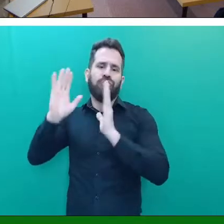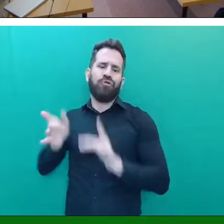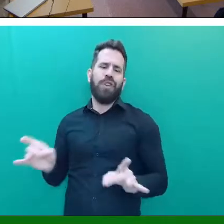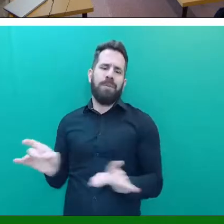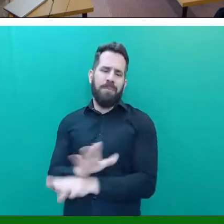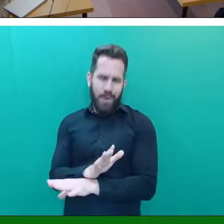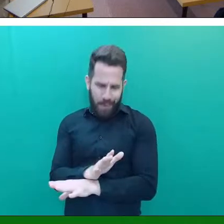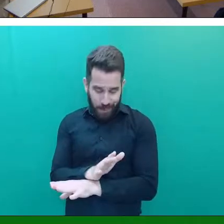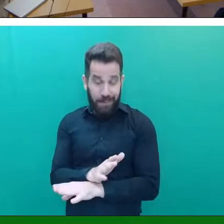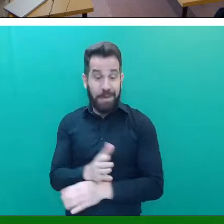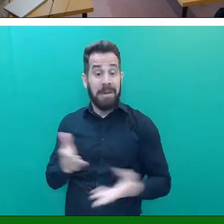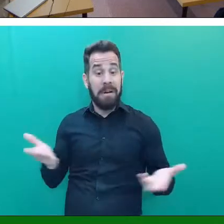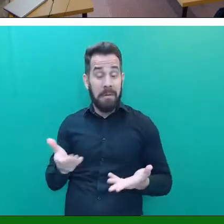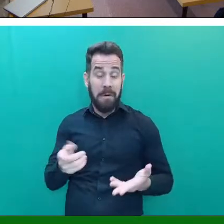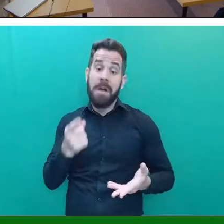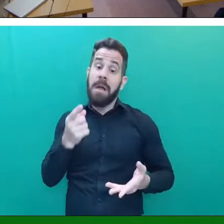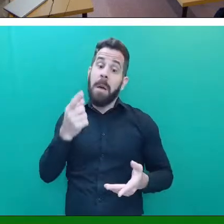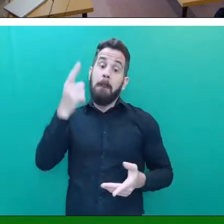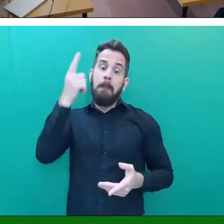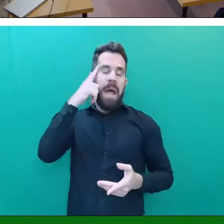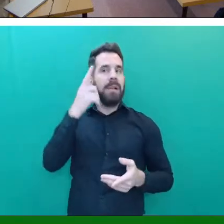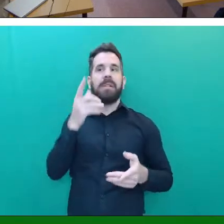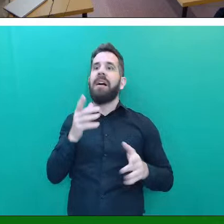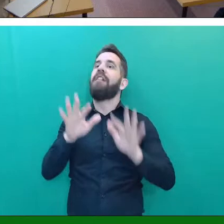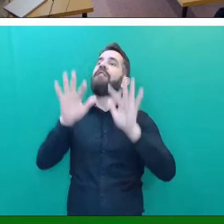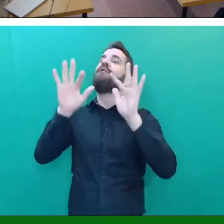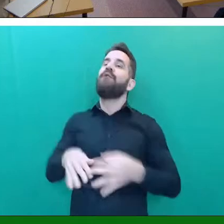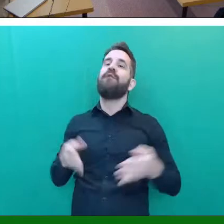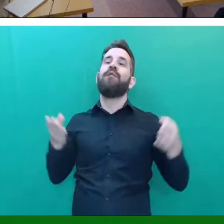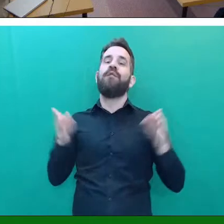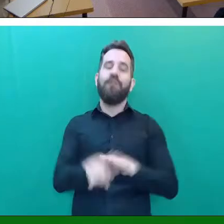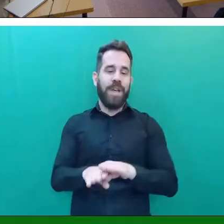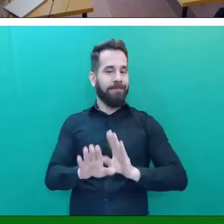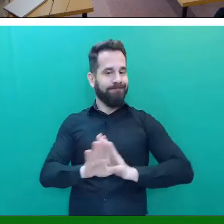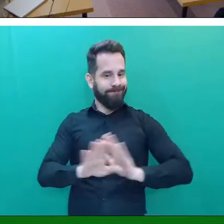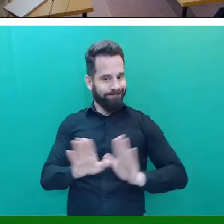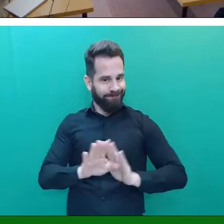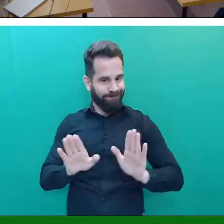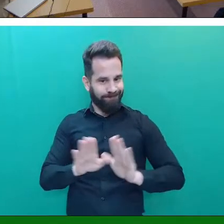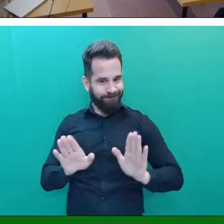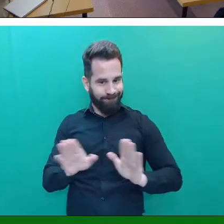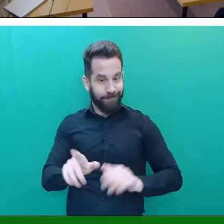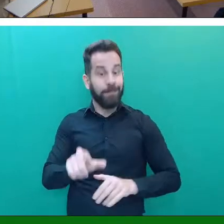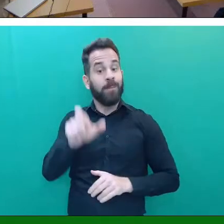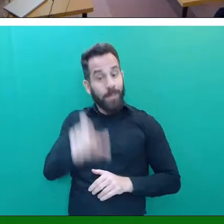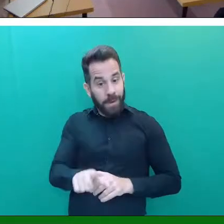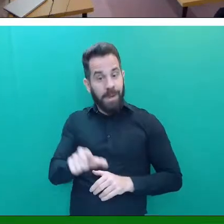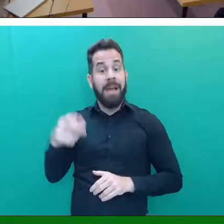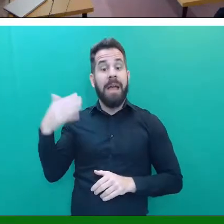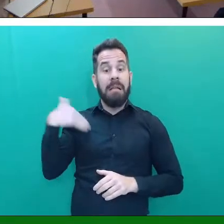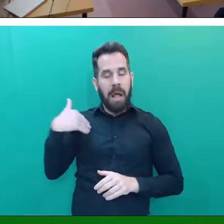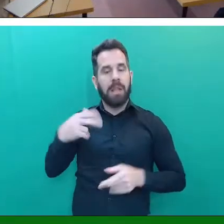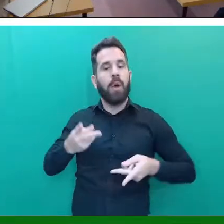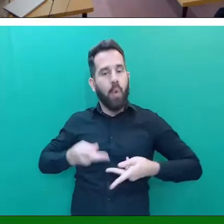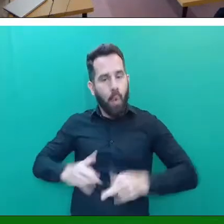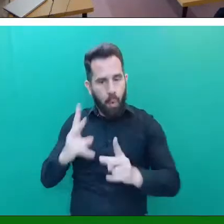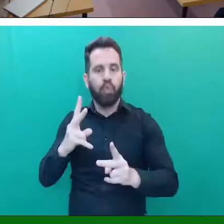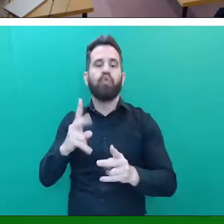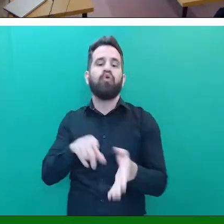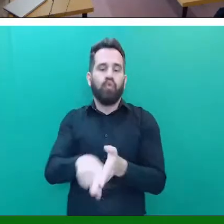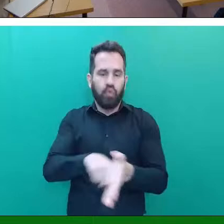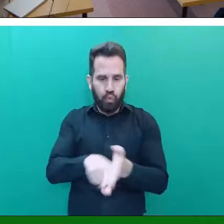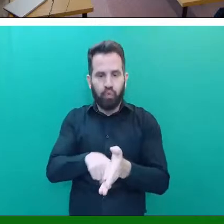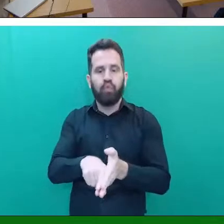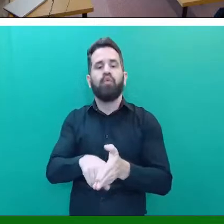Eu espero que no futuro, nessa sua trajetória de investigadora, de pesquisadora, né,